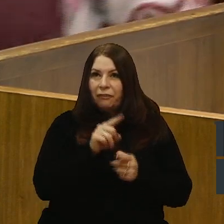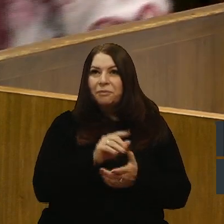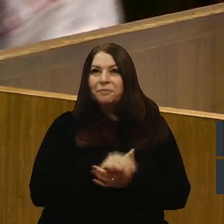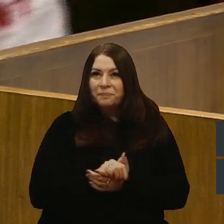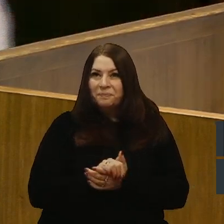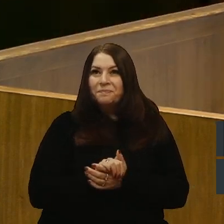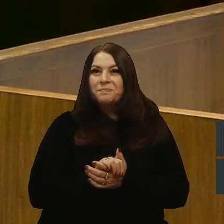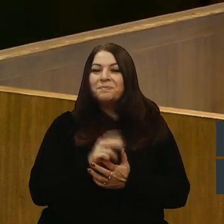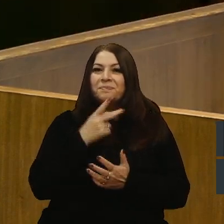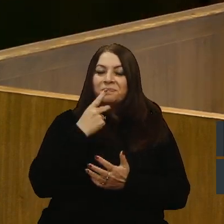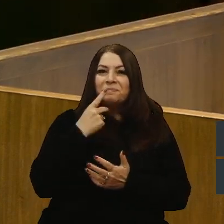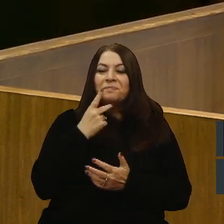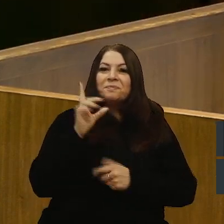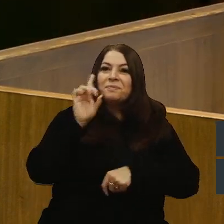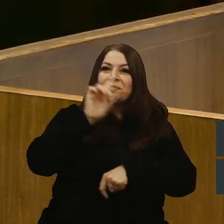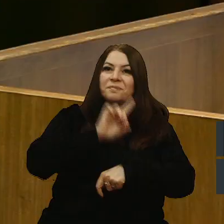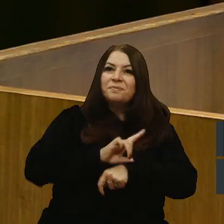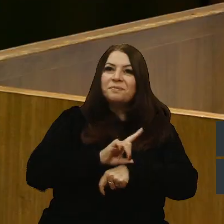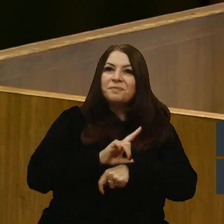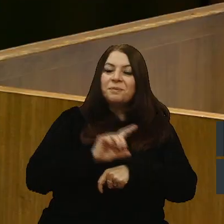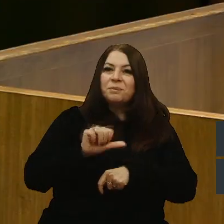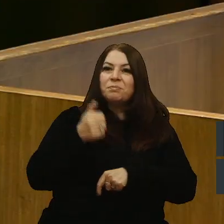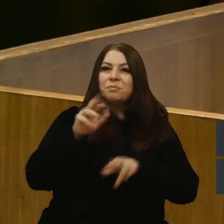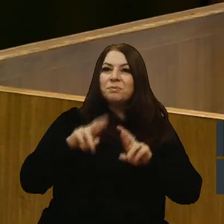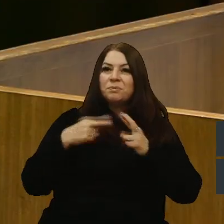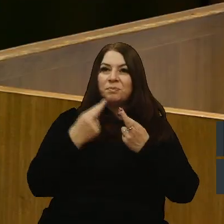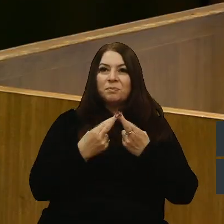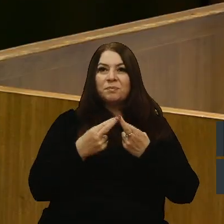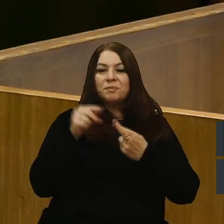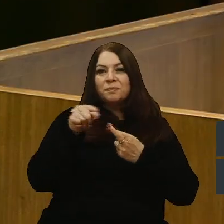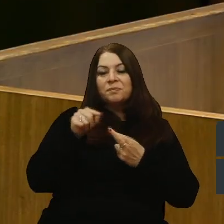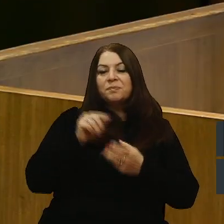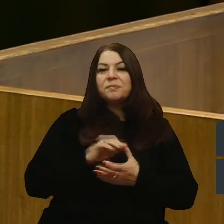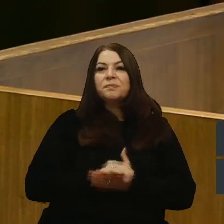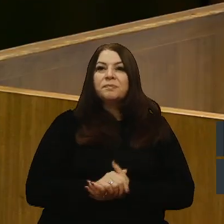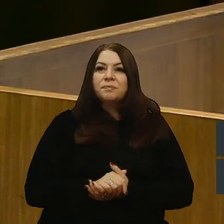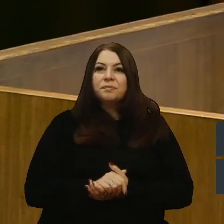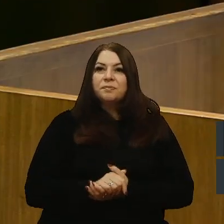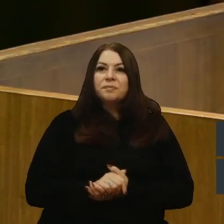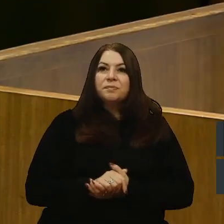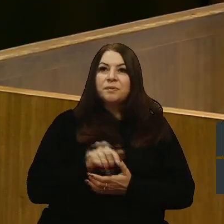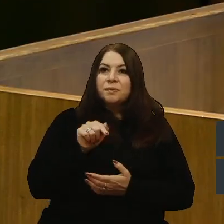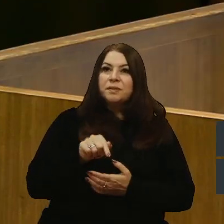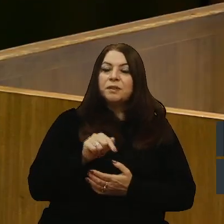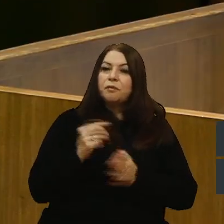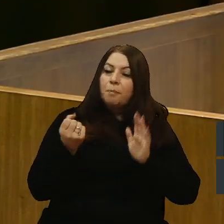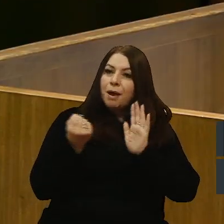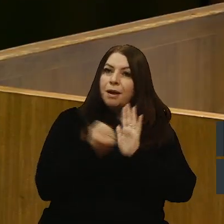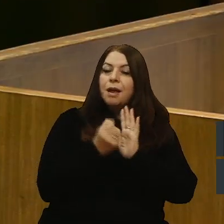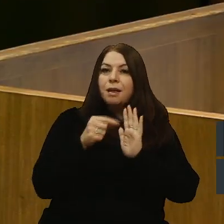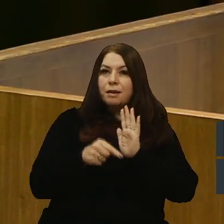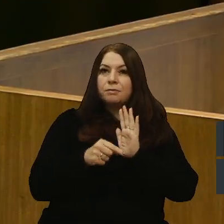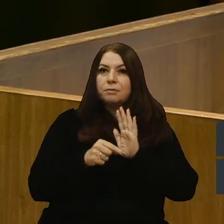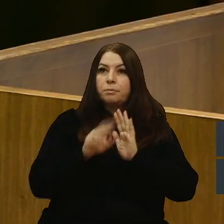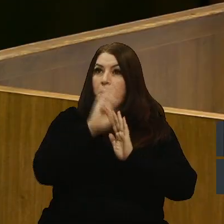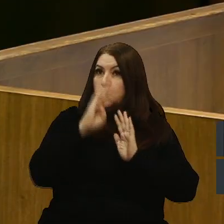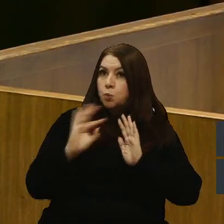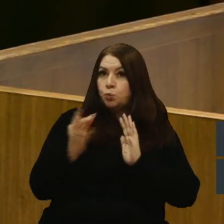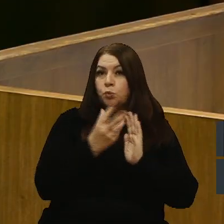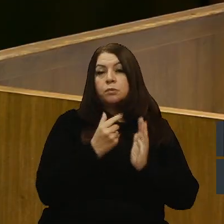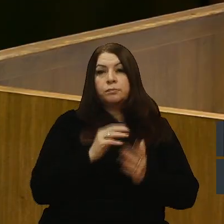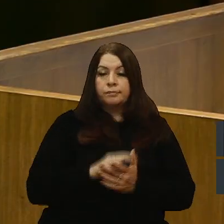no manifesto no dia da primeira audiência desse caso, um caso que ficou marcado